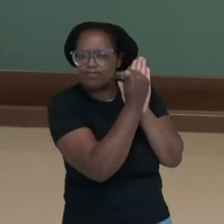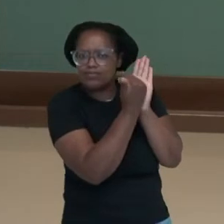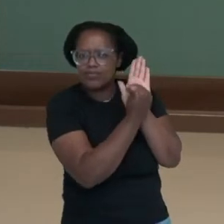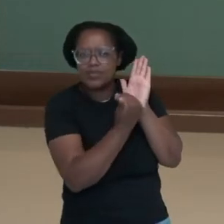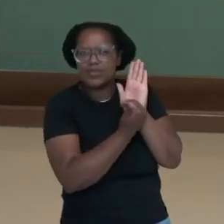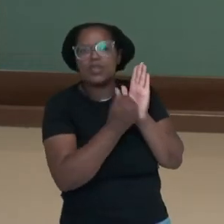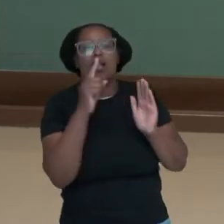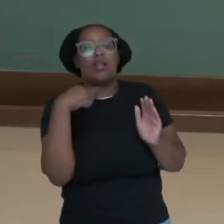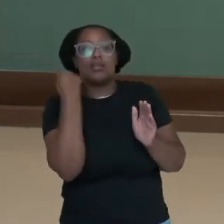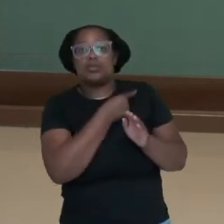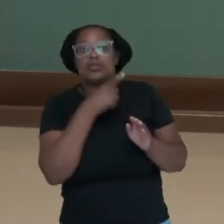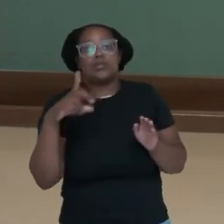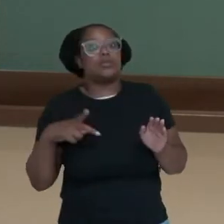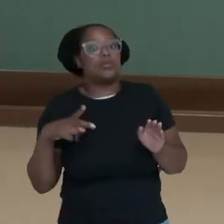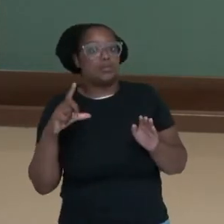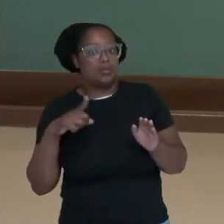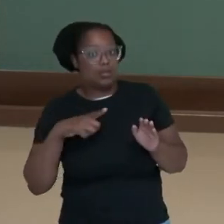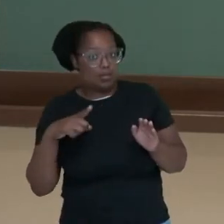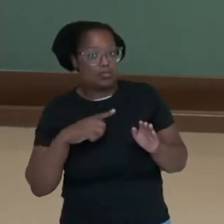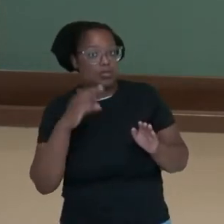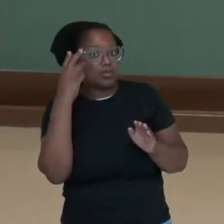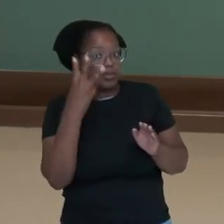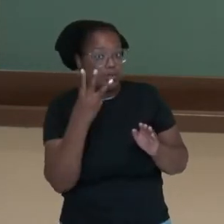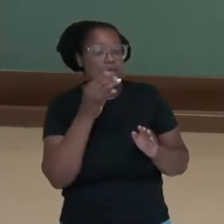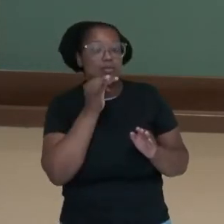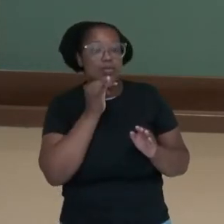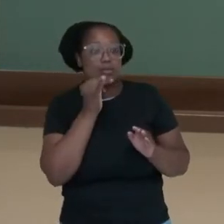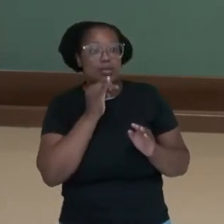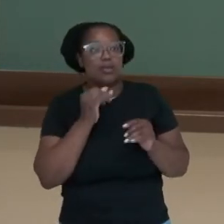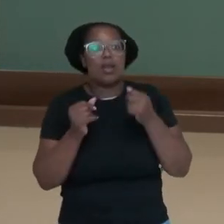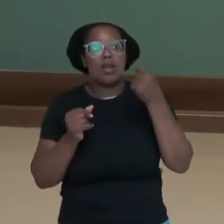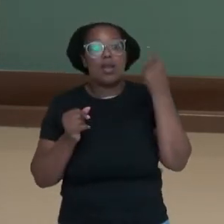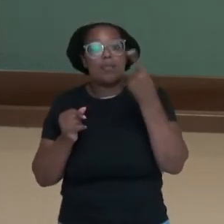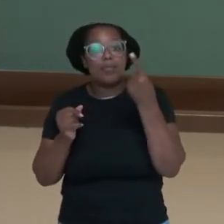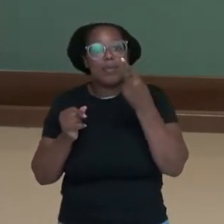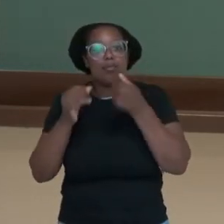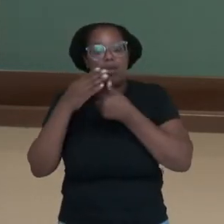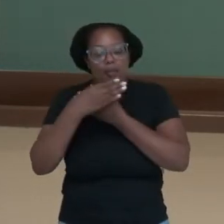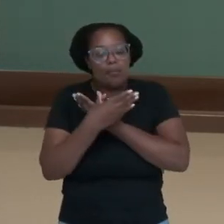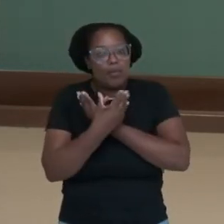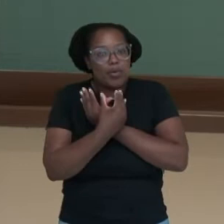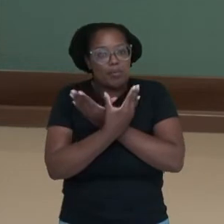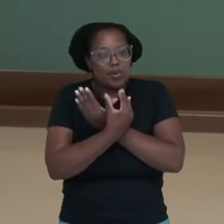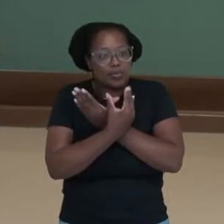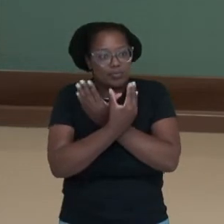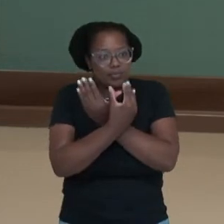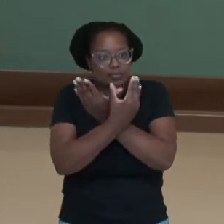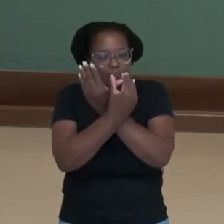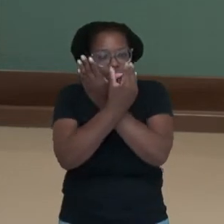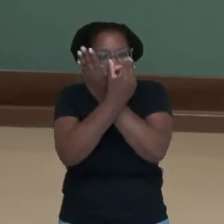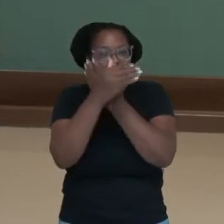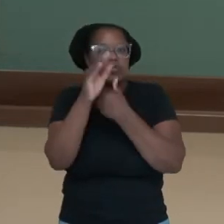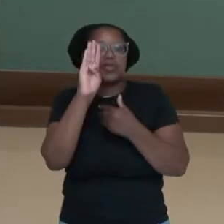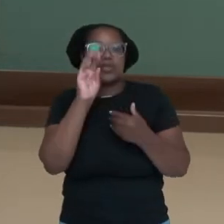temos 3 consumidores. O primeiro é a borboleta. Ela está se